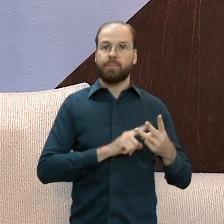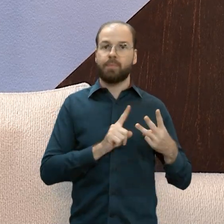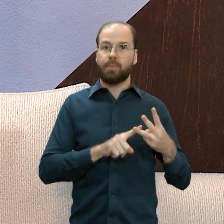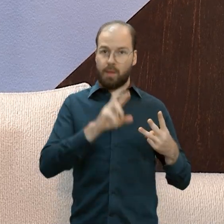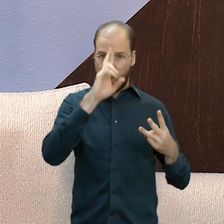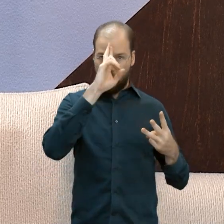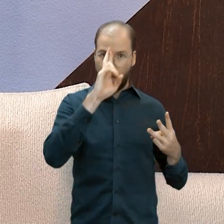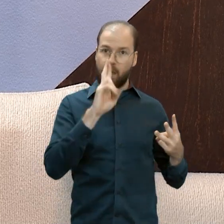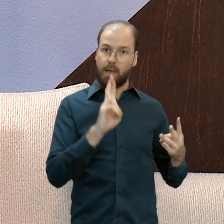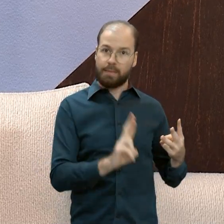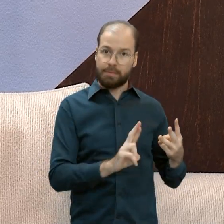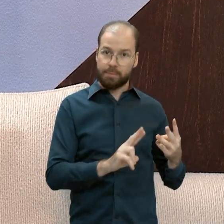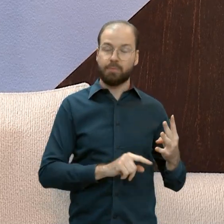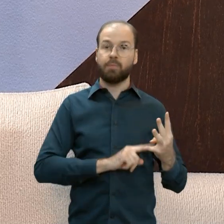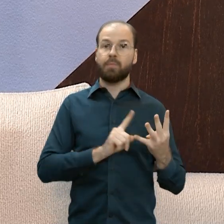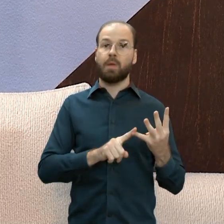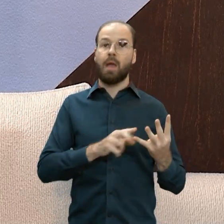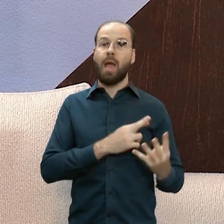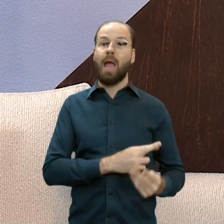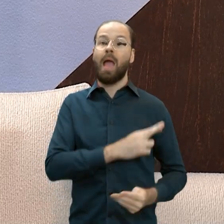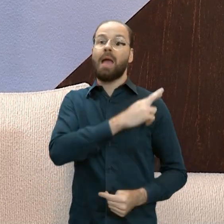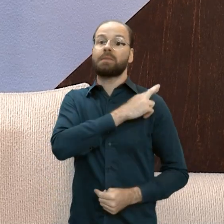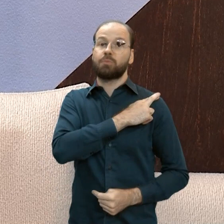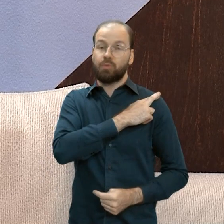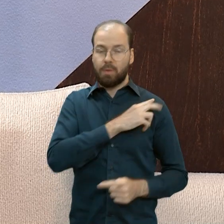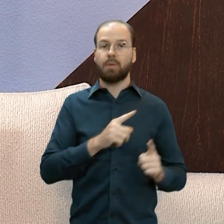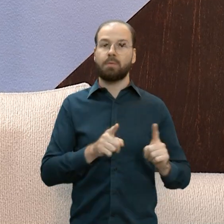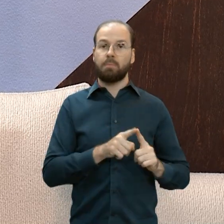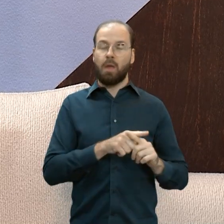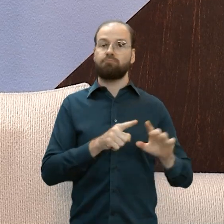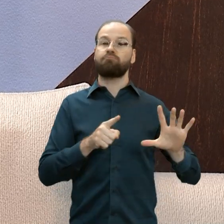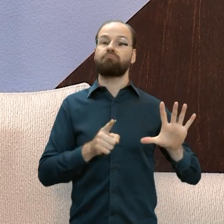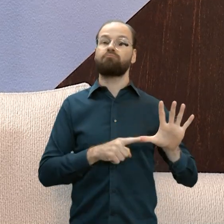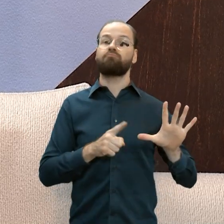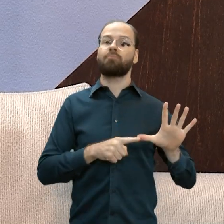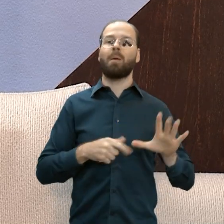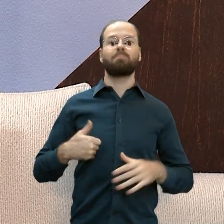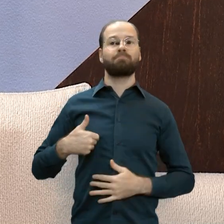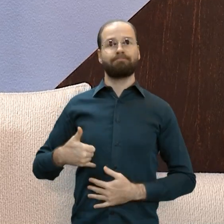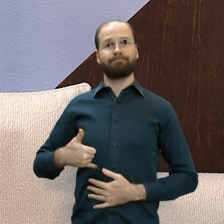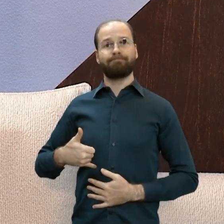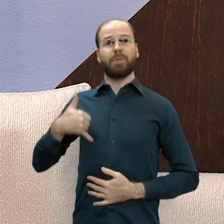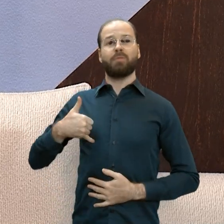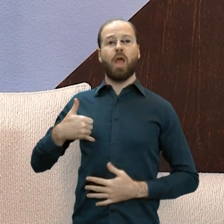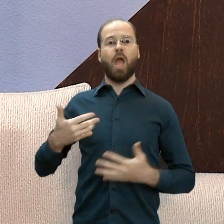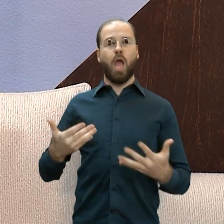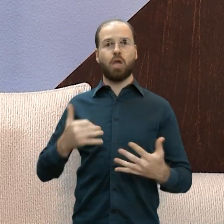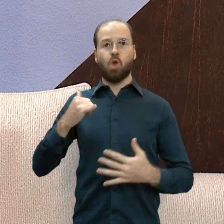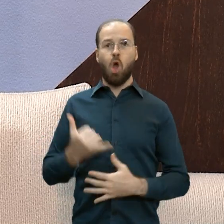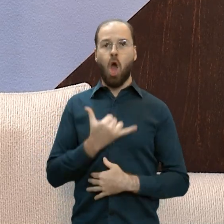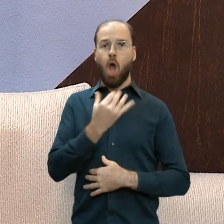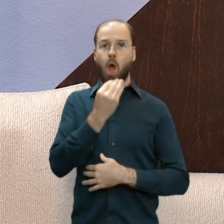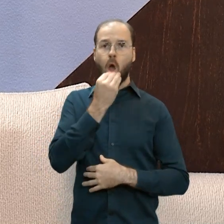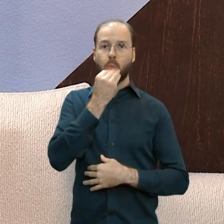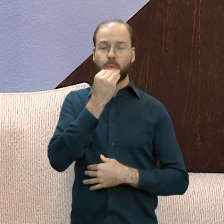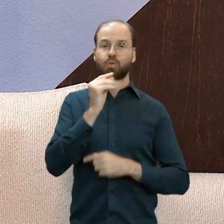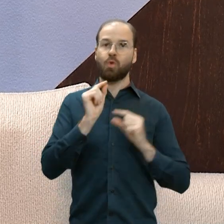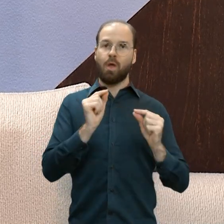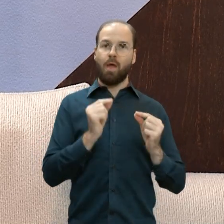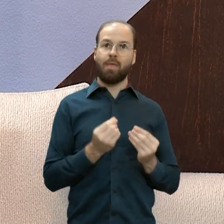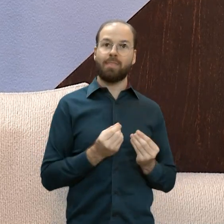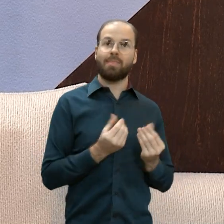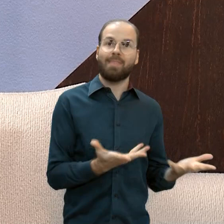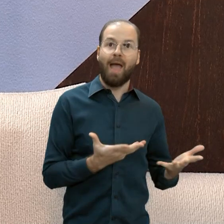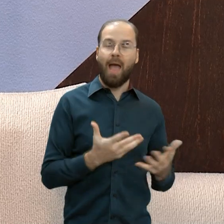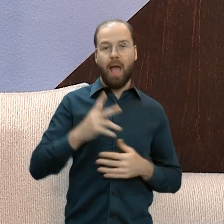da responsabilidade, do privilégio, para gerar, Cássio, isso que você falou, lembranças.